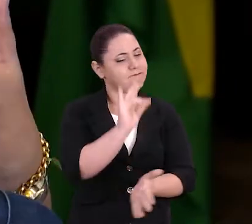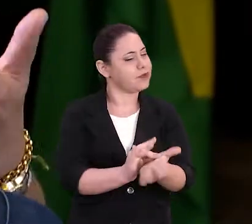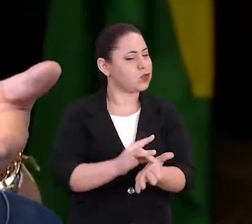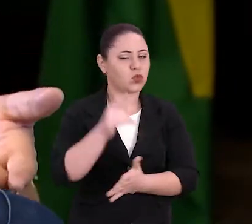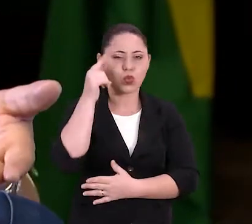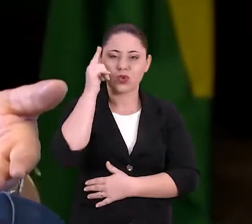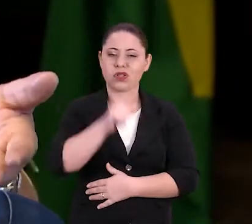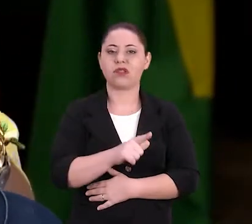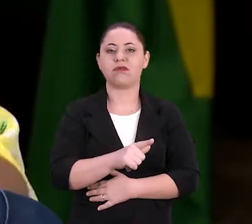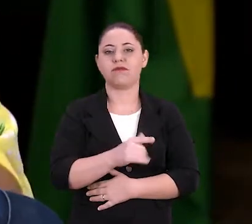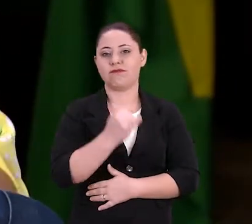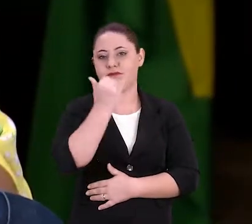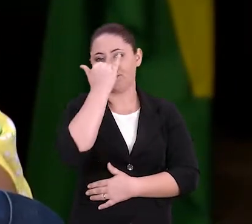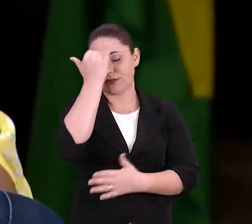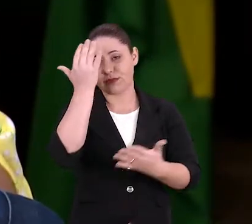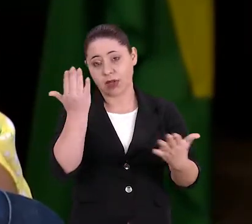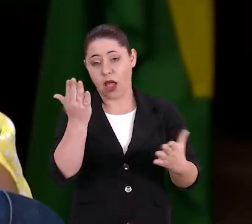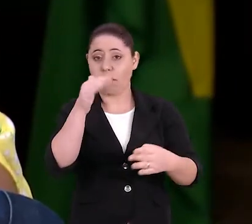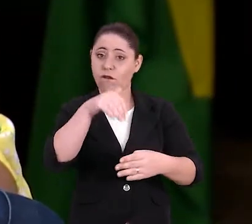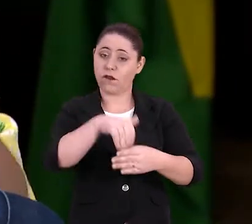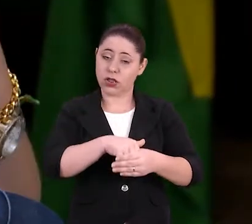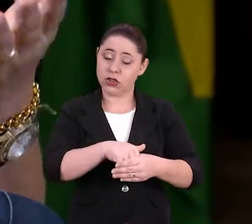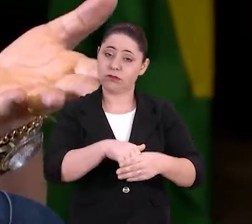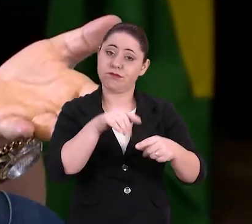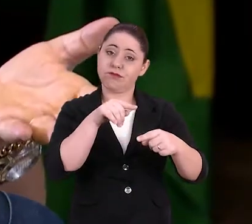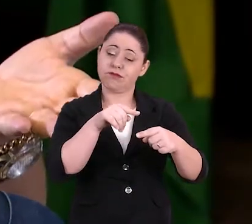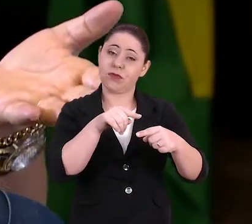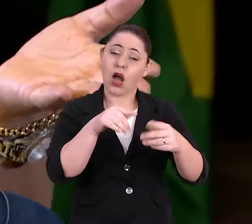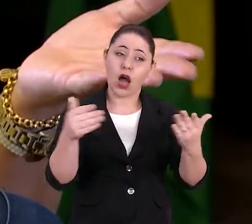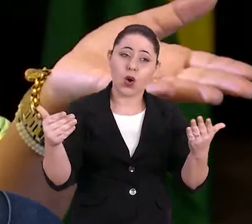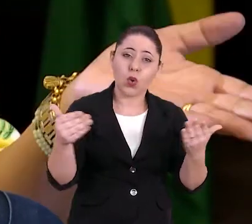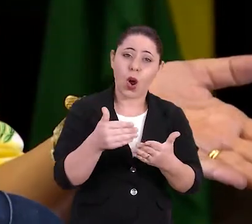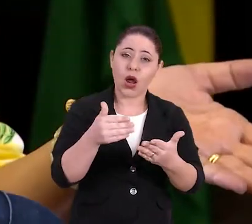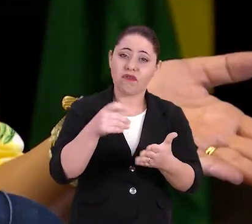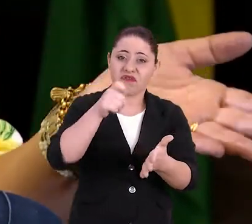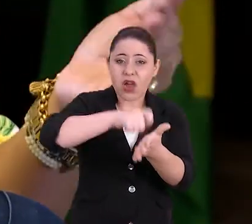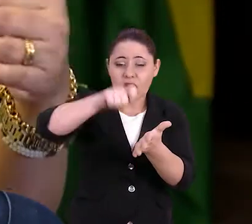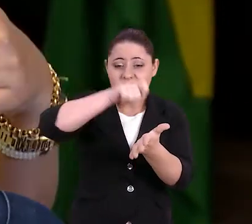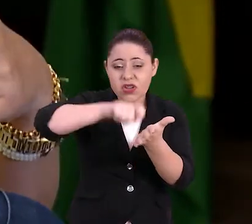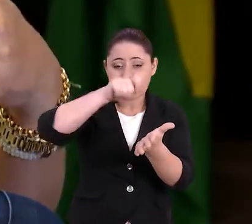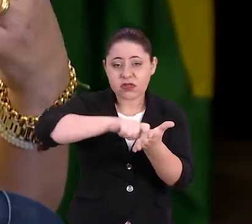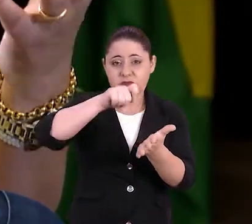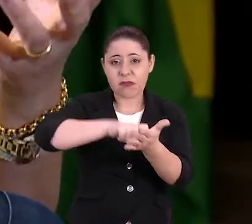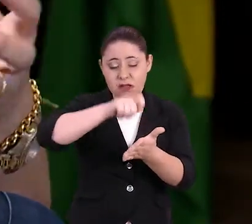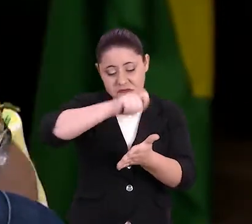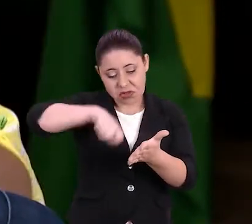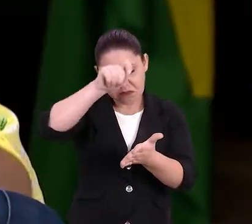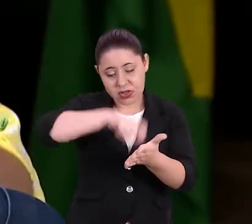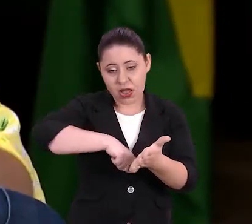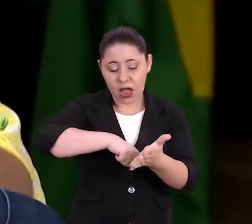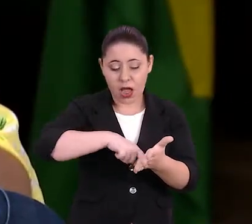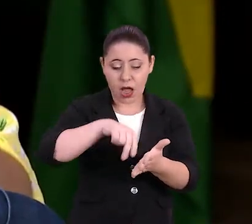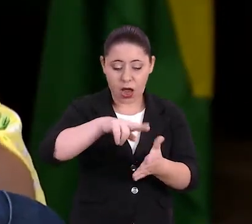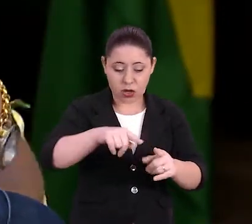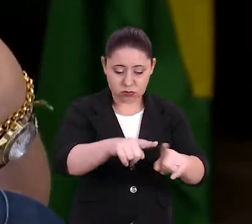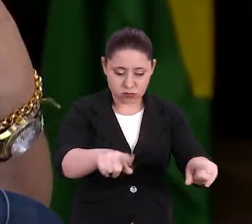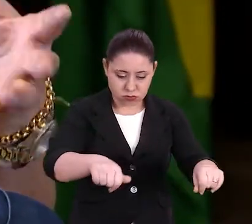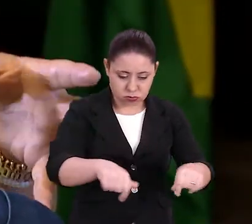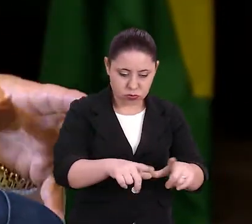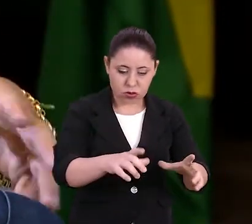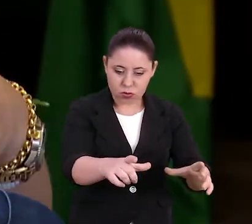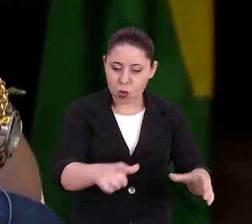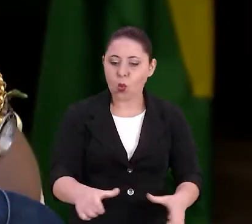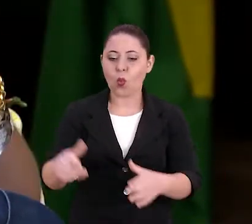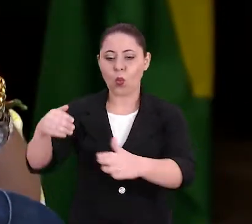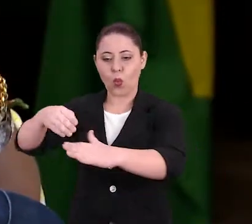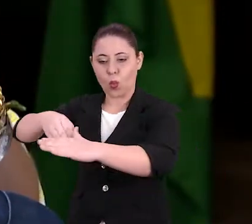aí, infelizmente, a votação ela vai para o procedimento manual, que aí a urna é recolhida, né, na presença do